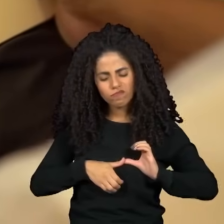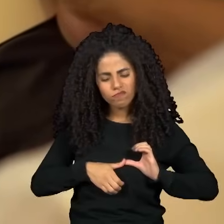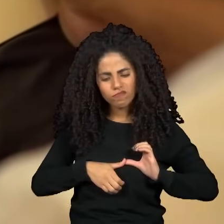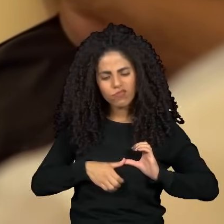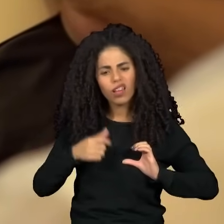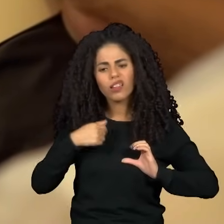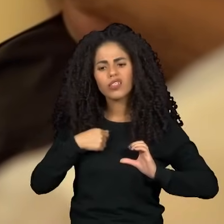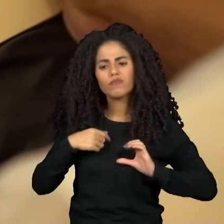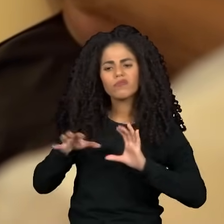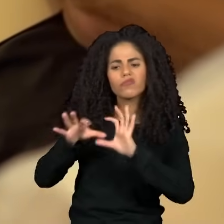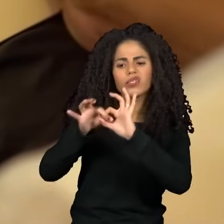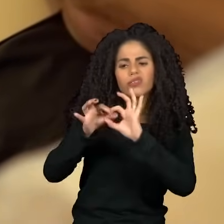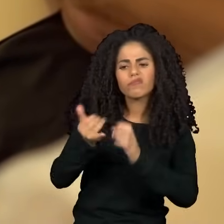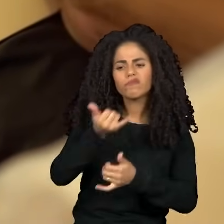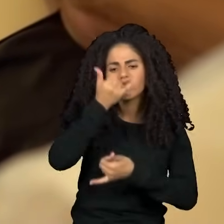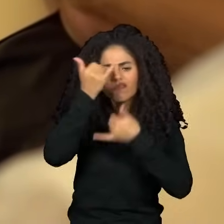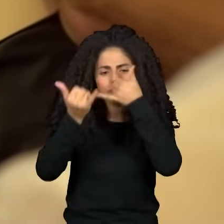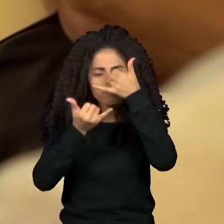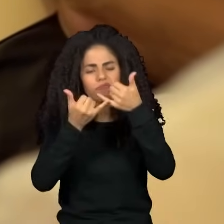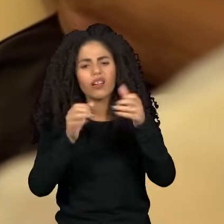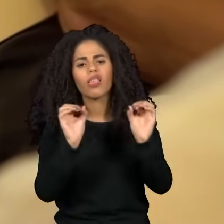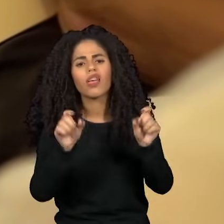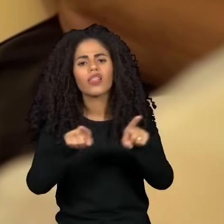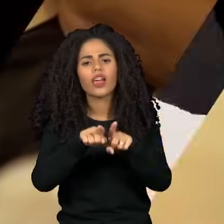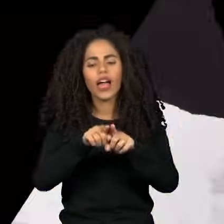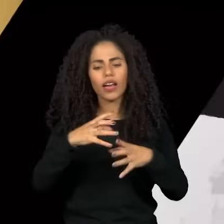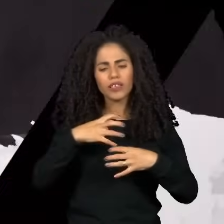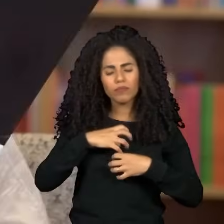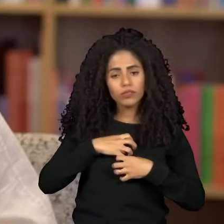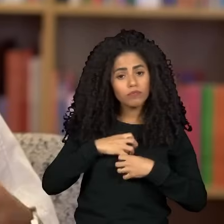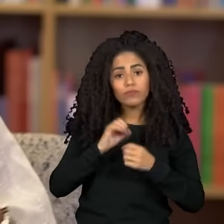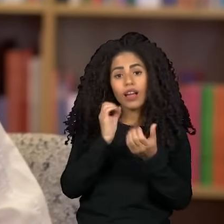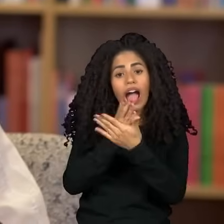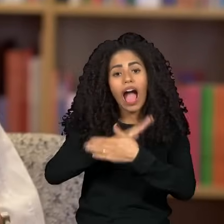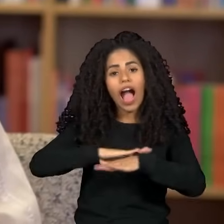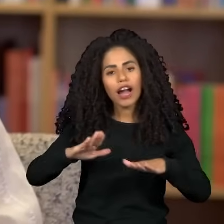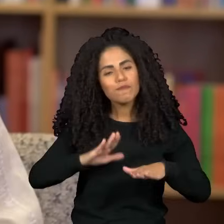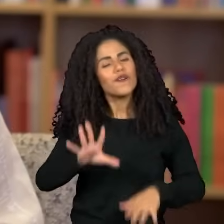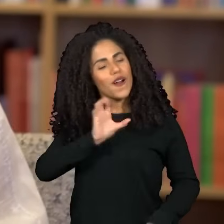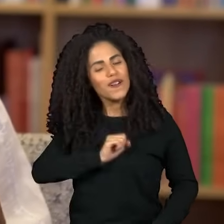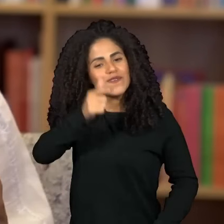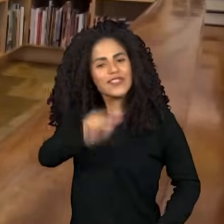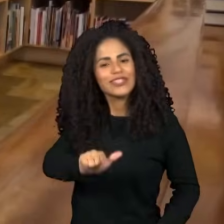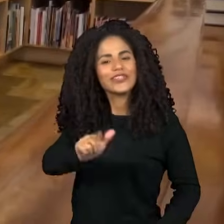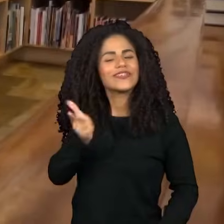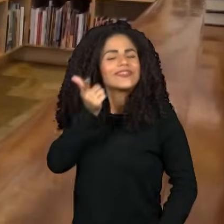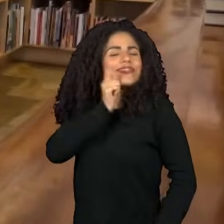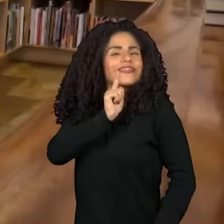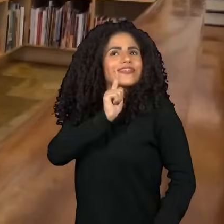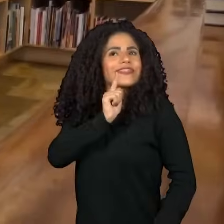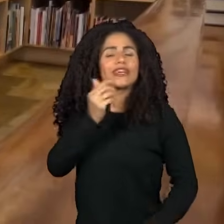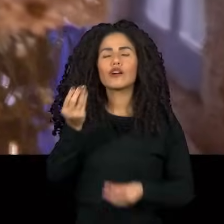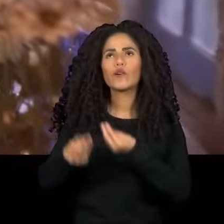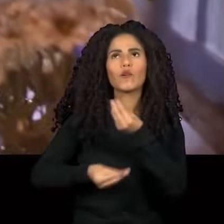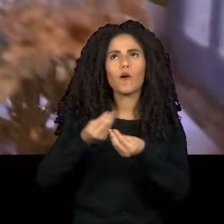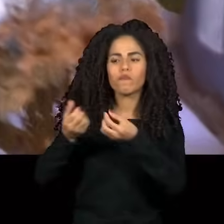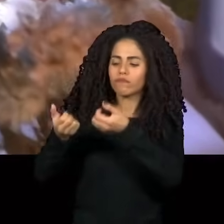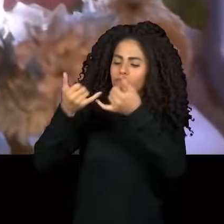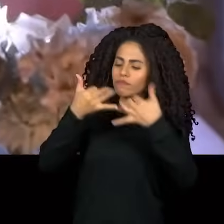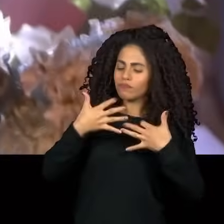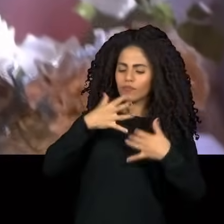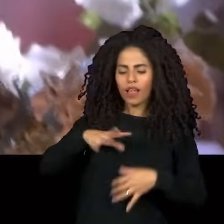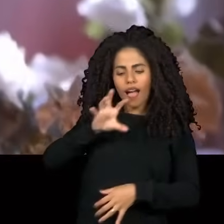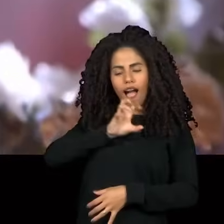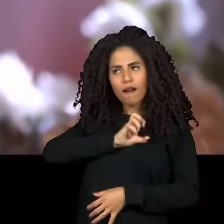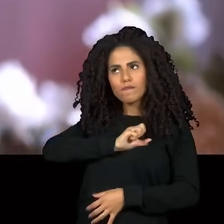conexões desfeitas. Quando o luto acabou, fui capaz de amar novamente. Ela vai falar pra gente como que amar